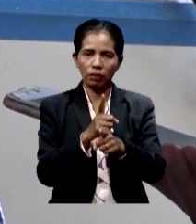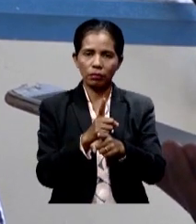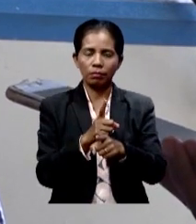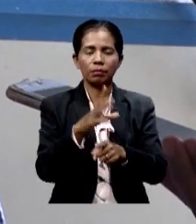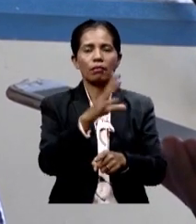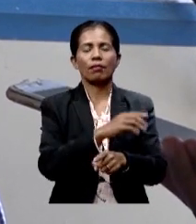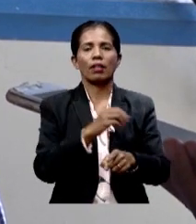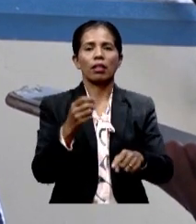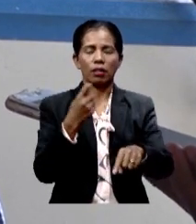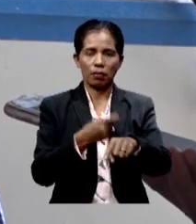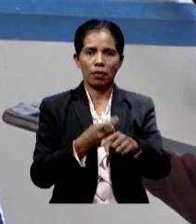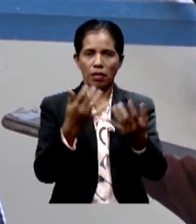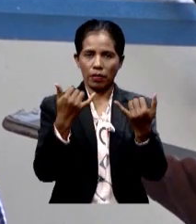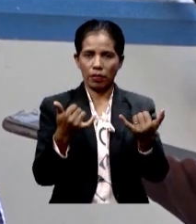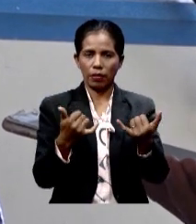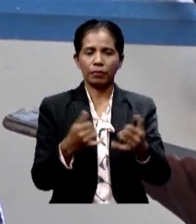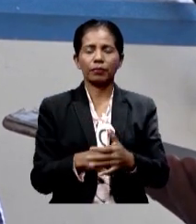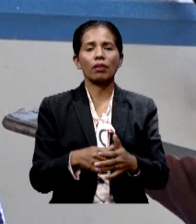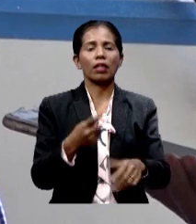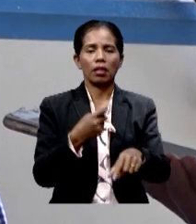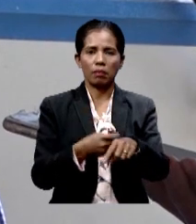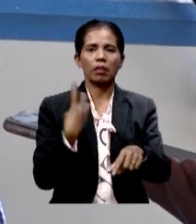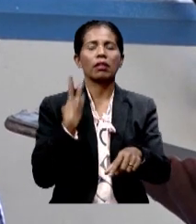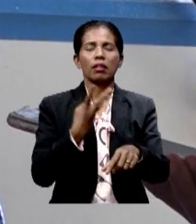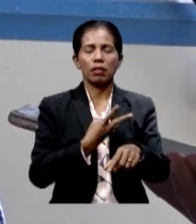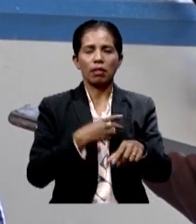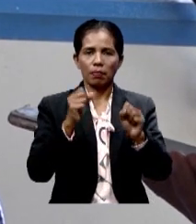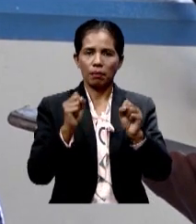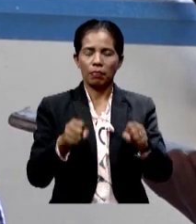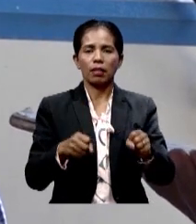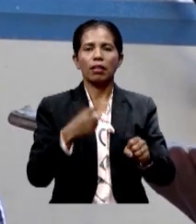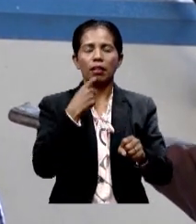tempo a situação nida nebe mos maka ita beledehan